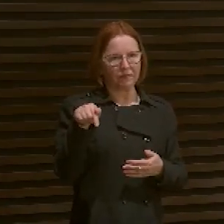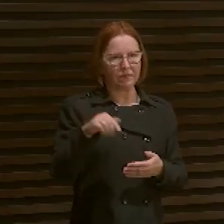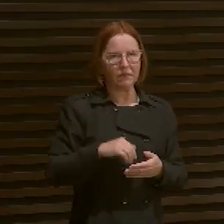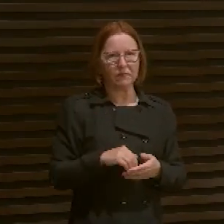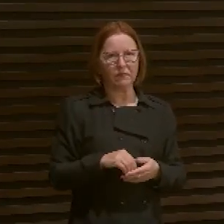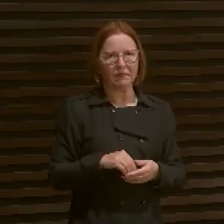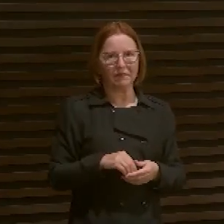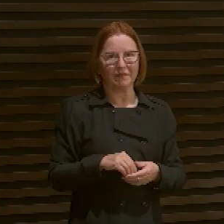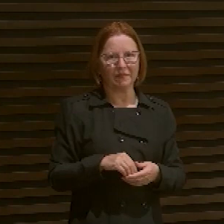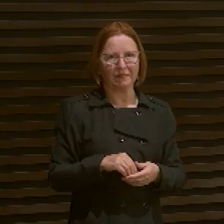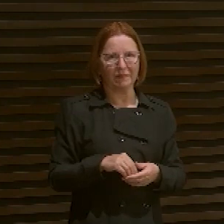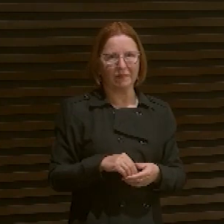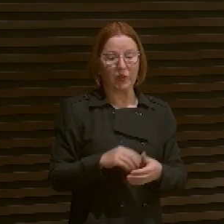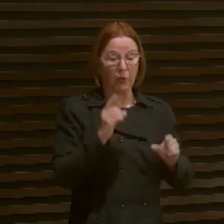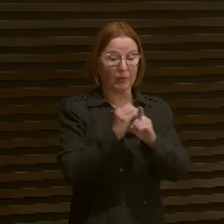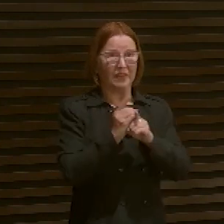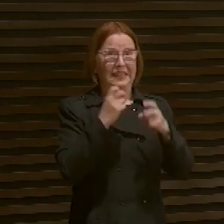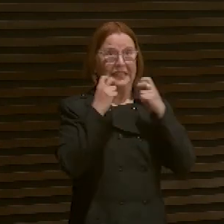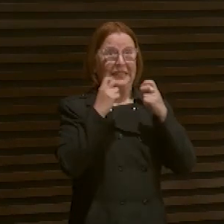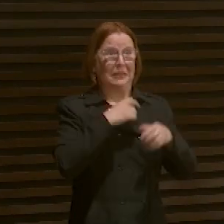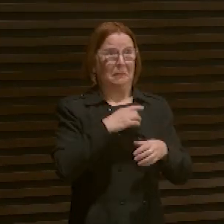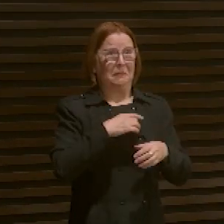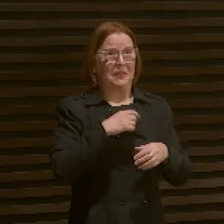Então os discípulos gritaram de medo, achando que era um fantasma.